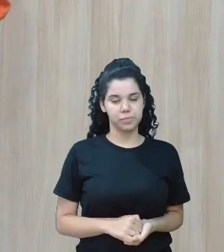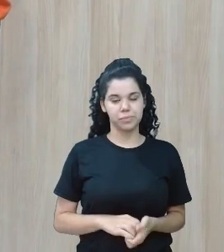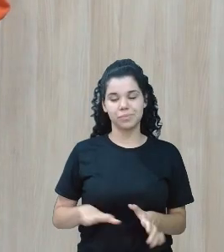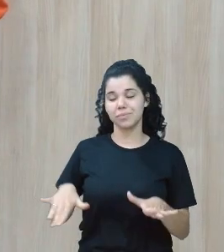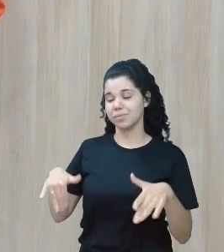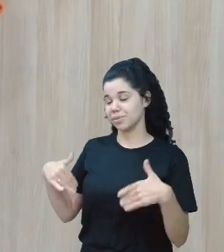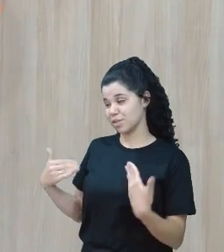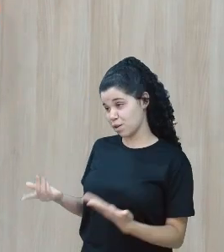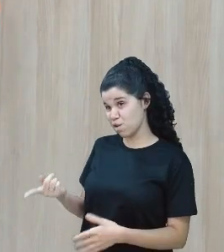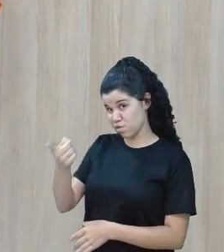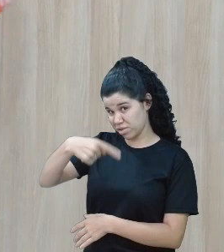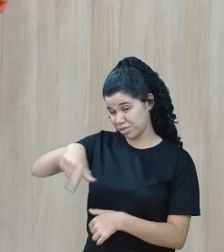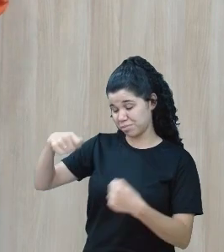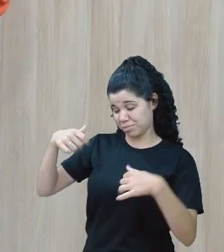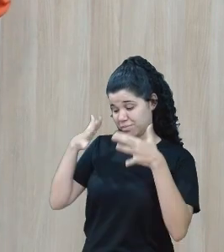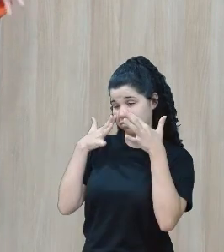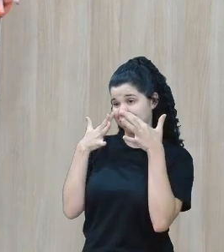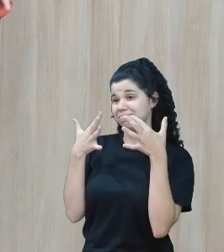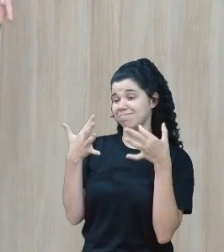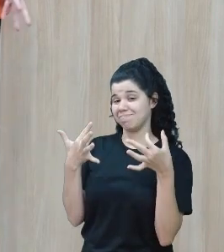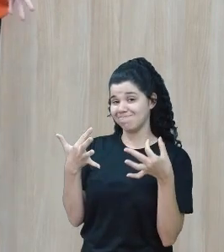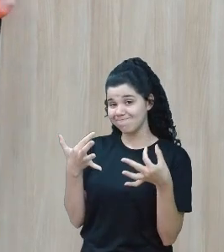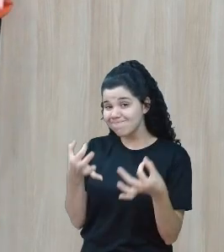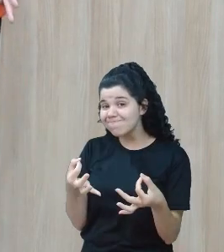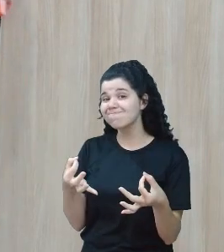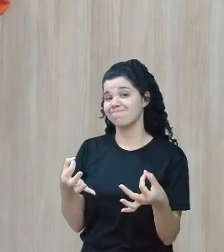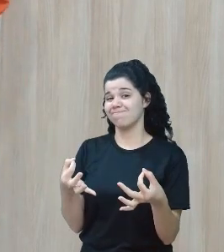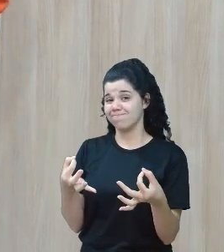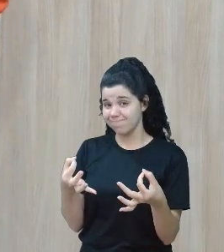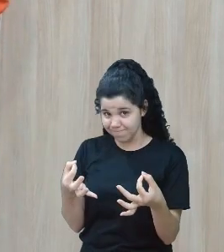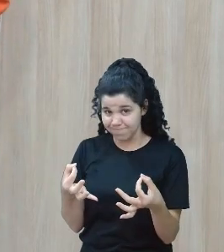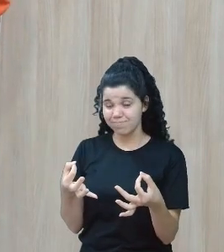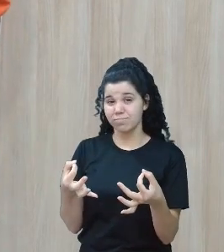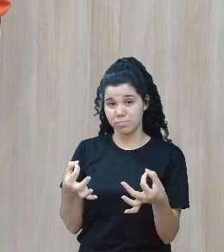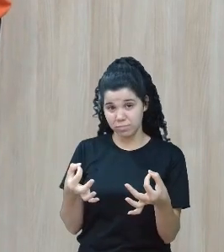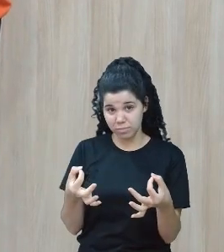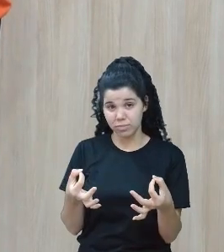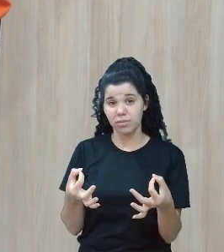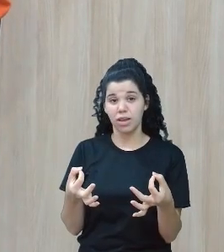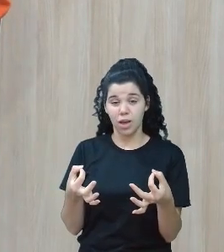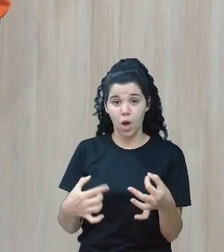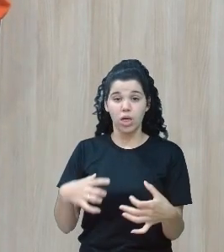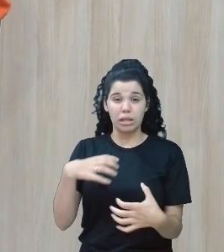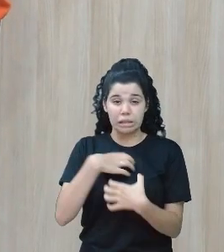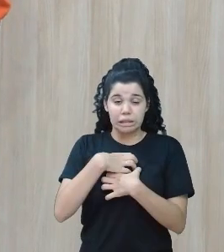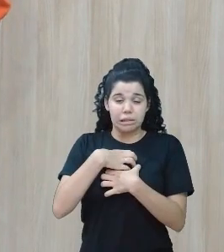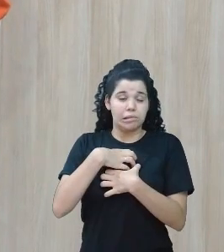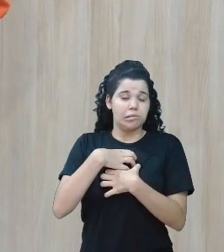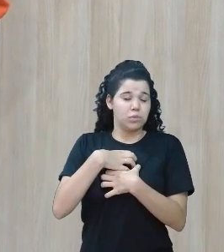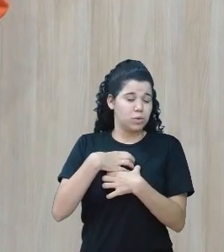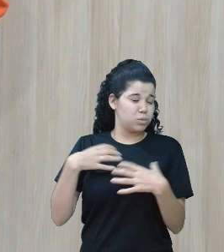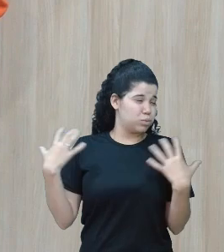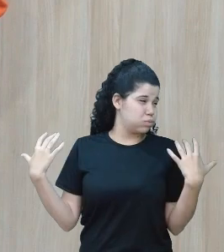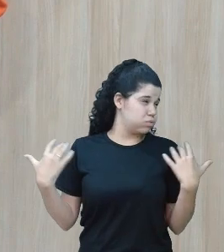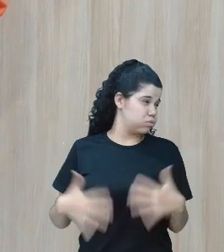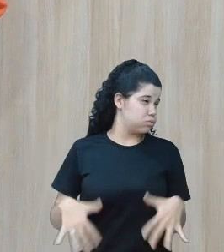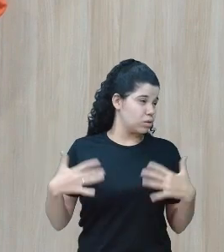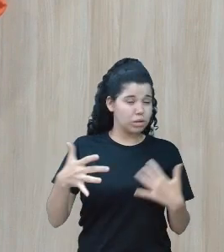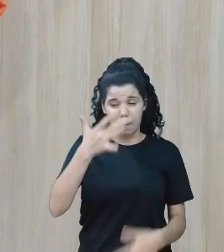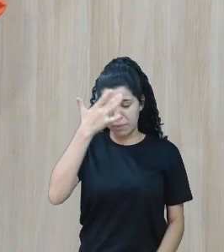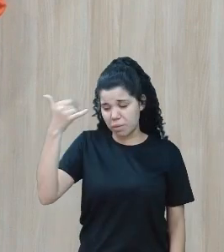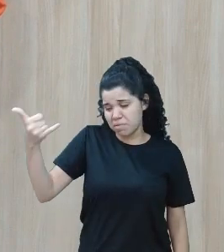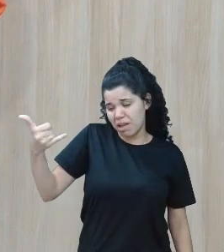Minha gente, vocês prestem atenção, porque assim, pense num negócio que causa uma dor na gente. Quando a gente escuta